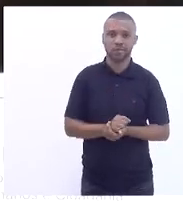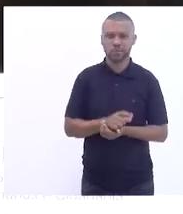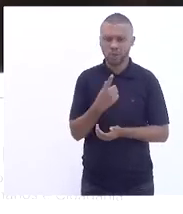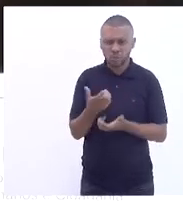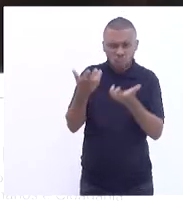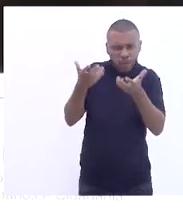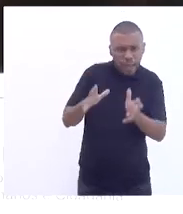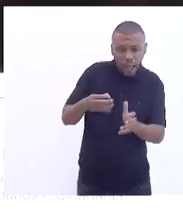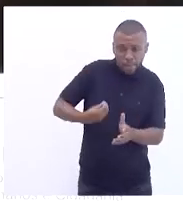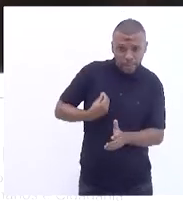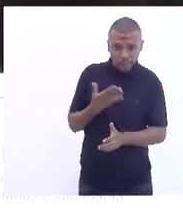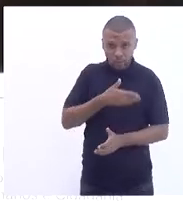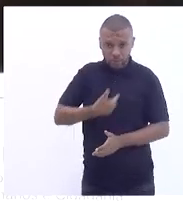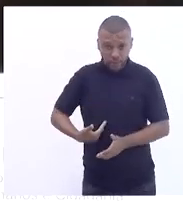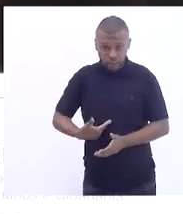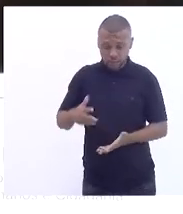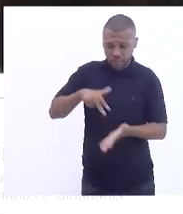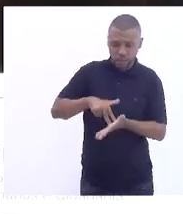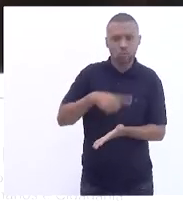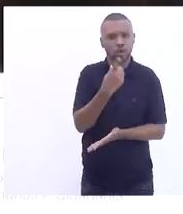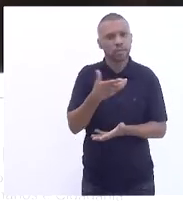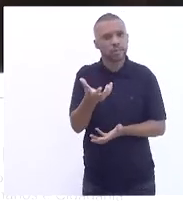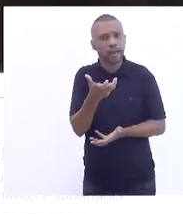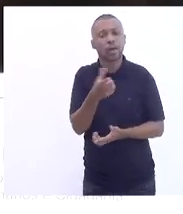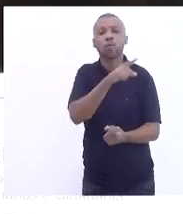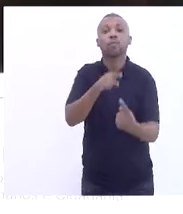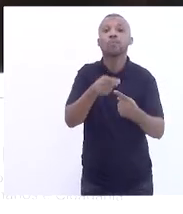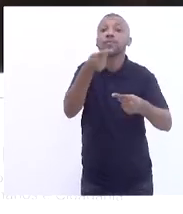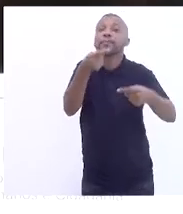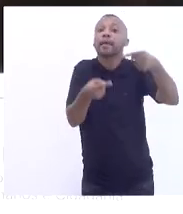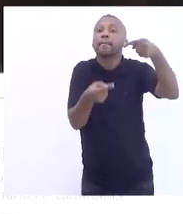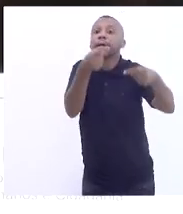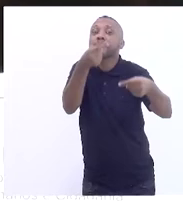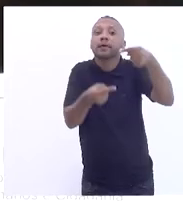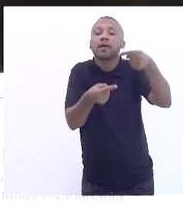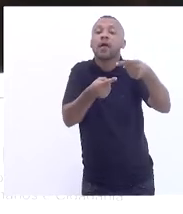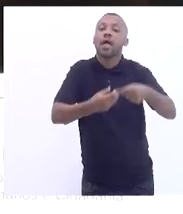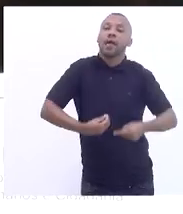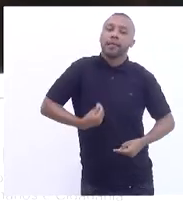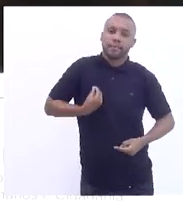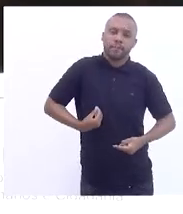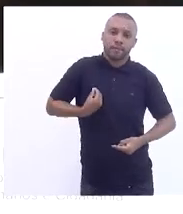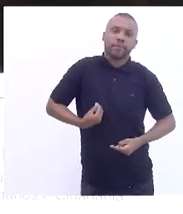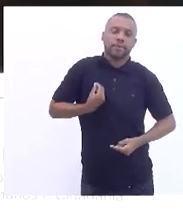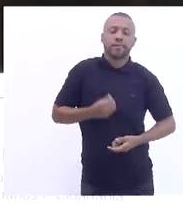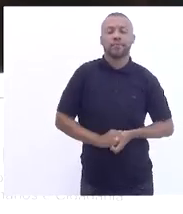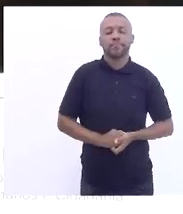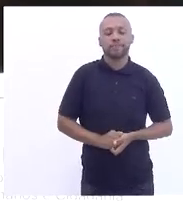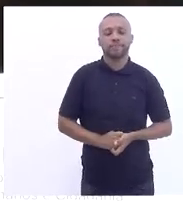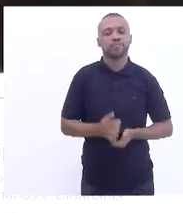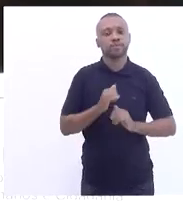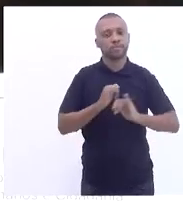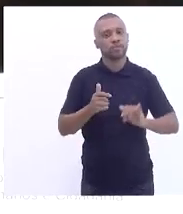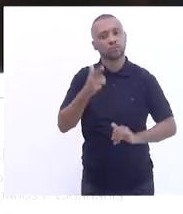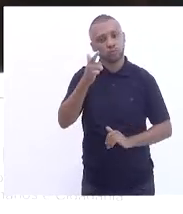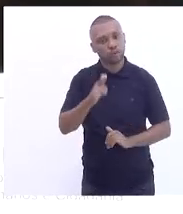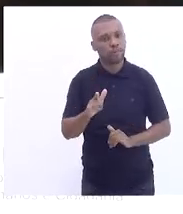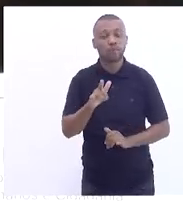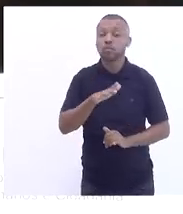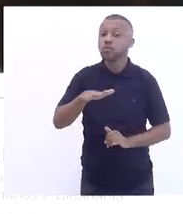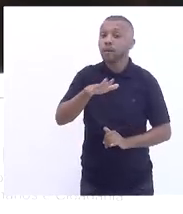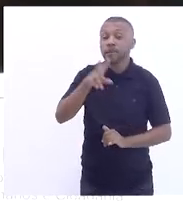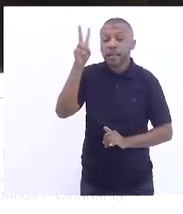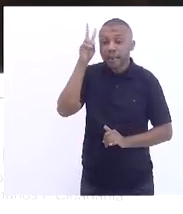do estado aqui nós queremos mas nós queremos debater essa presença e novamente mesmo aqui no espaço